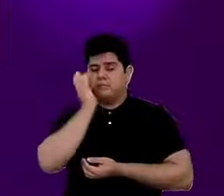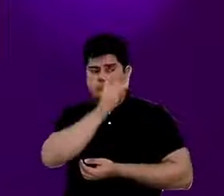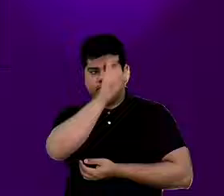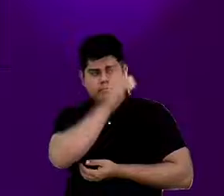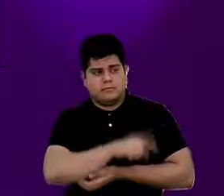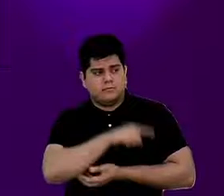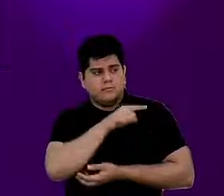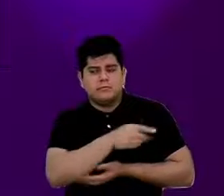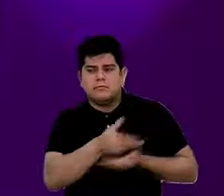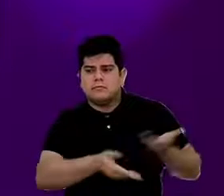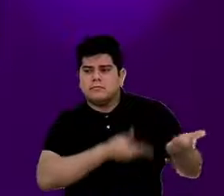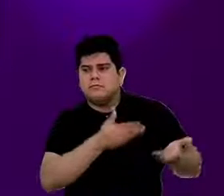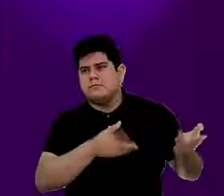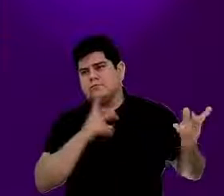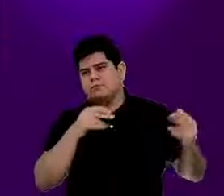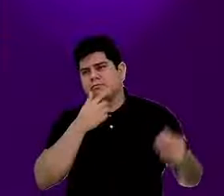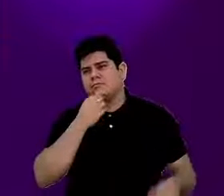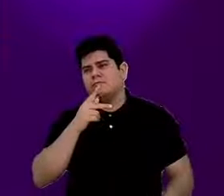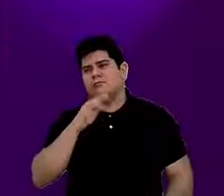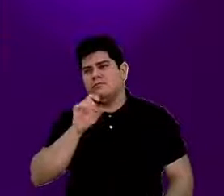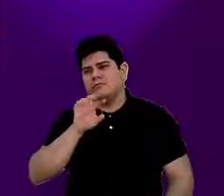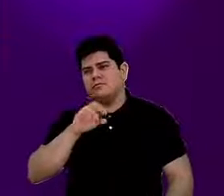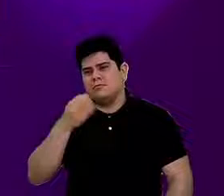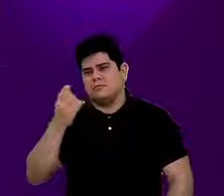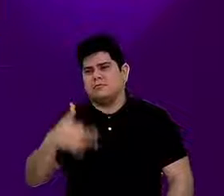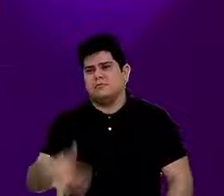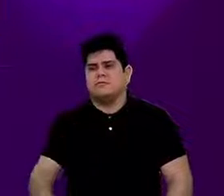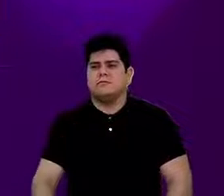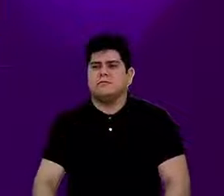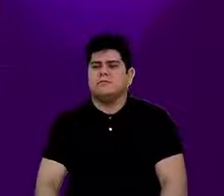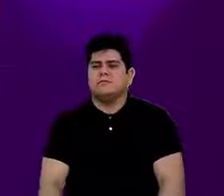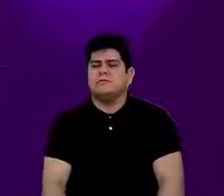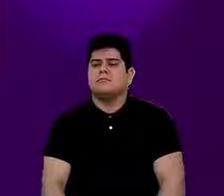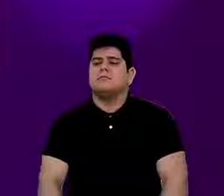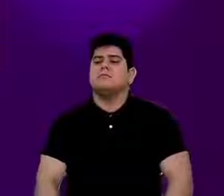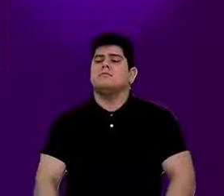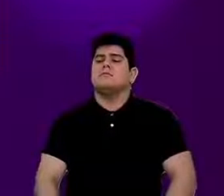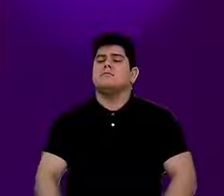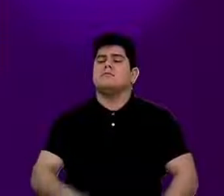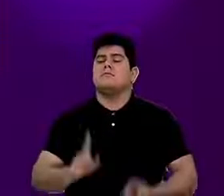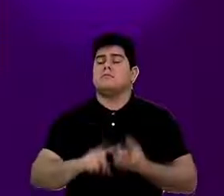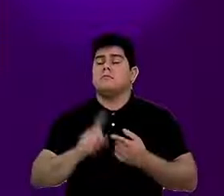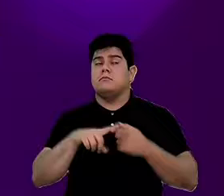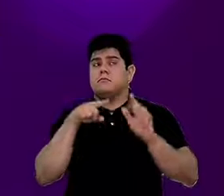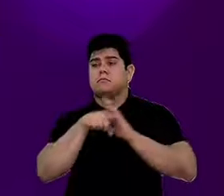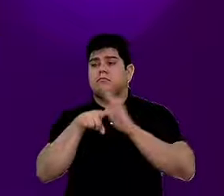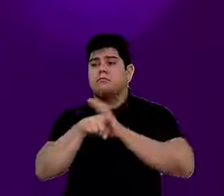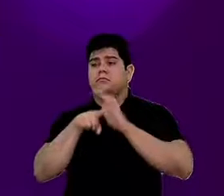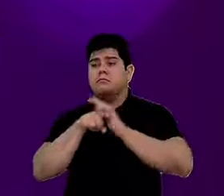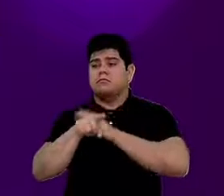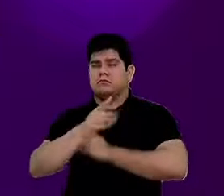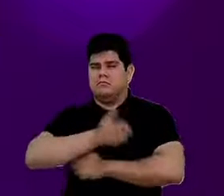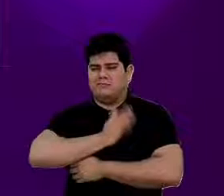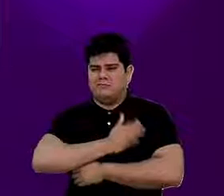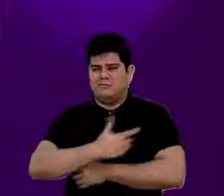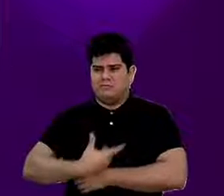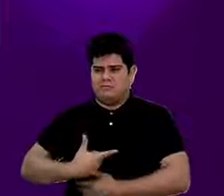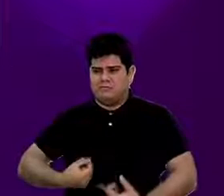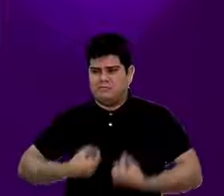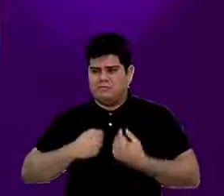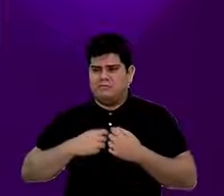cuidando, como o Dr. Pedro bem salientou aqui. Realizamos uma enquete na nossa unidade de cardio-oncologia com